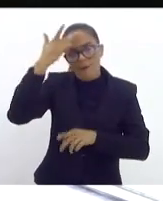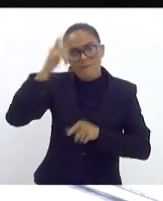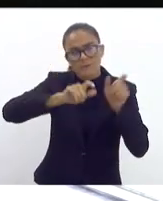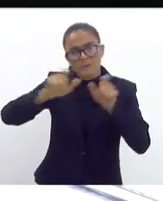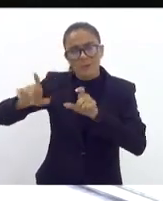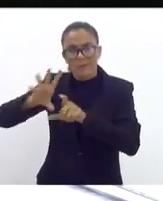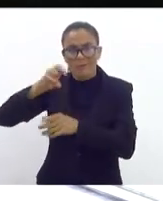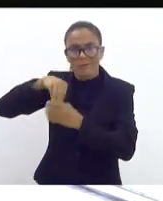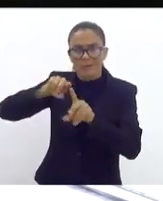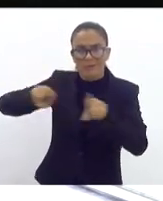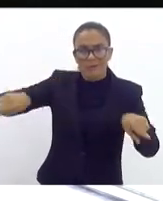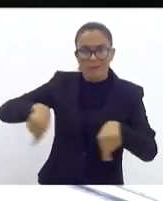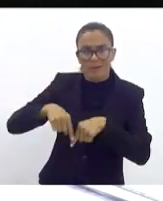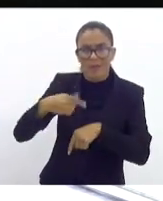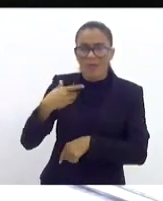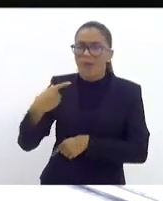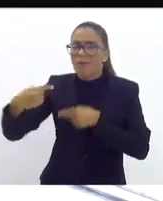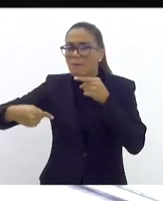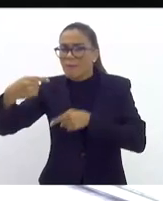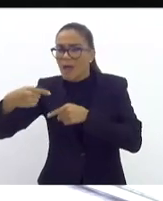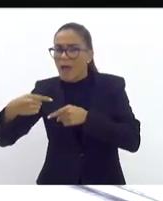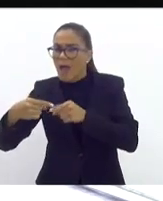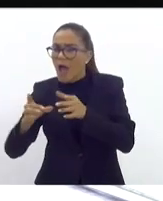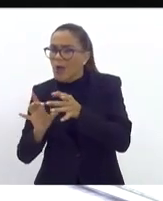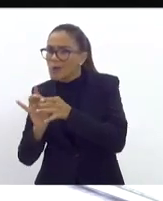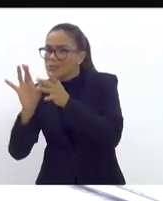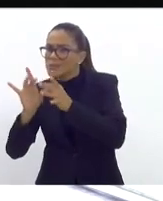se eu fazia um matil